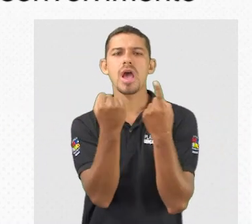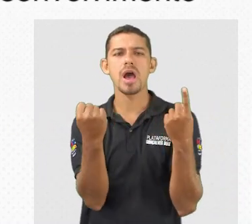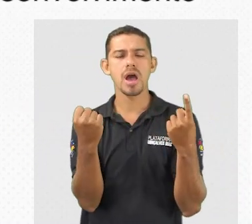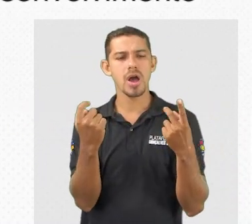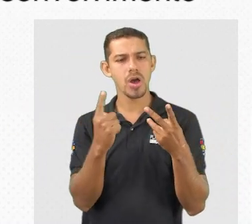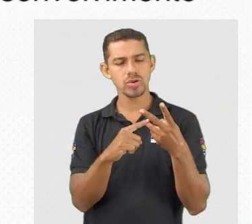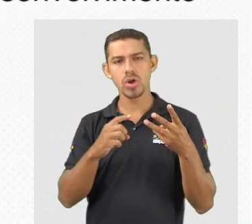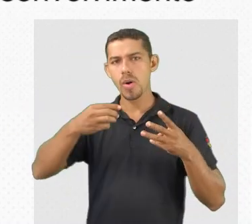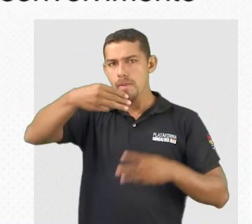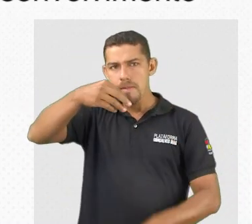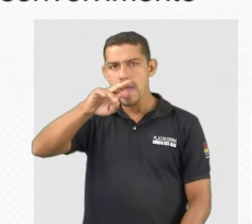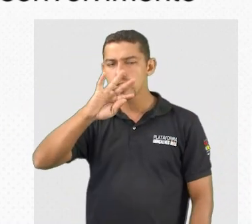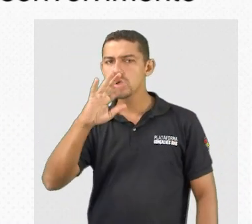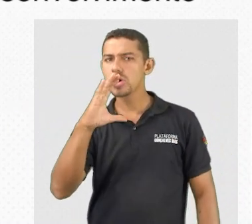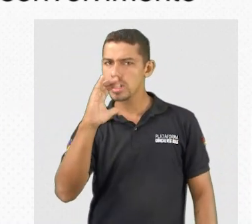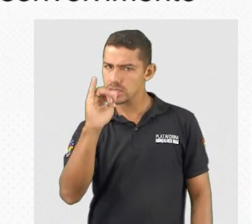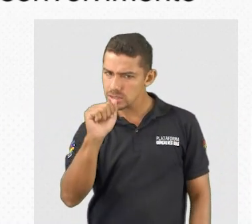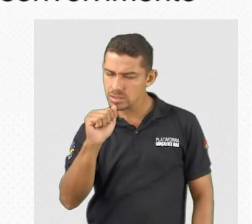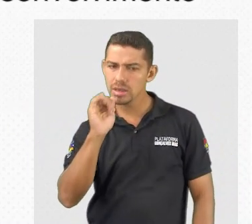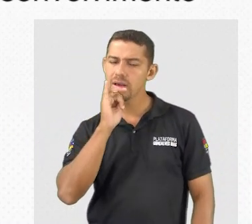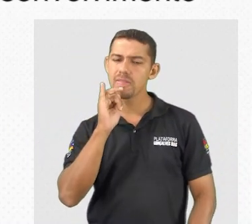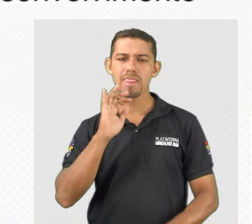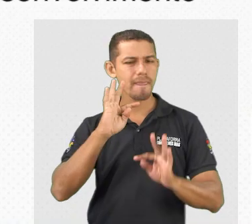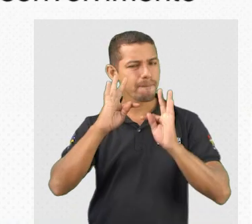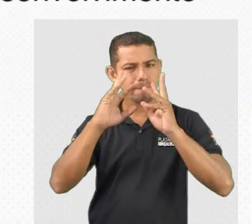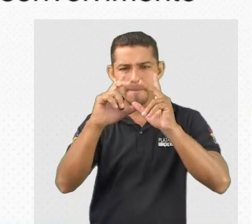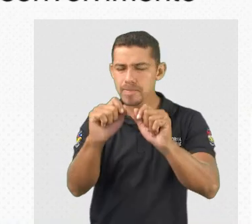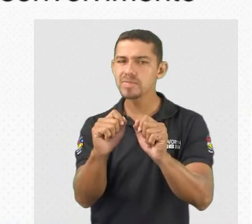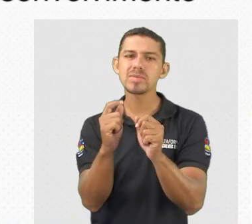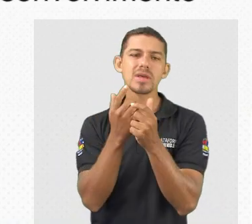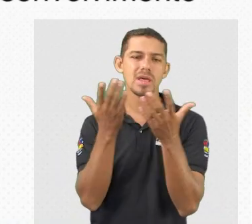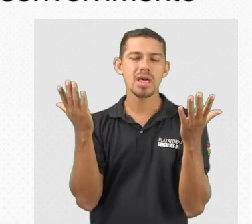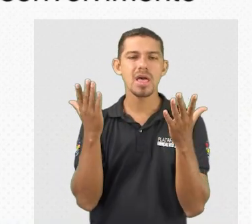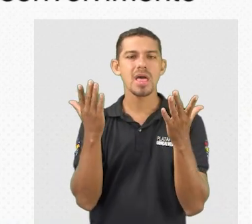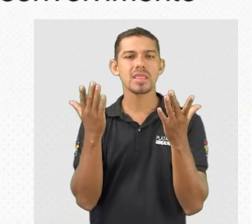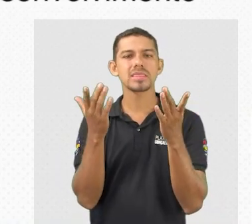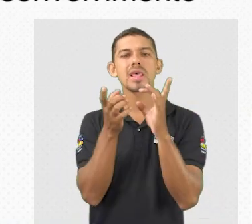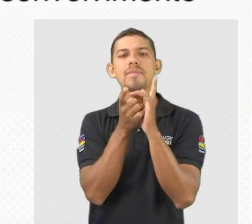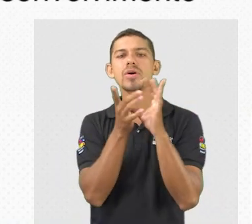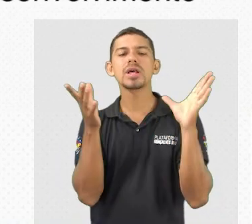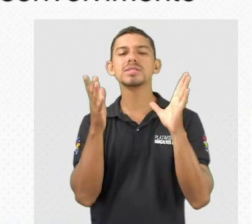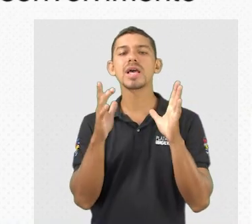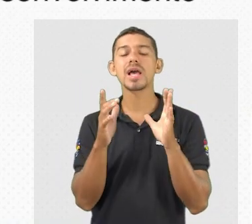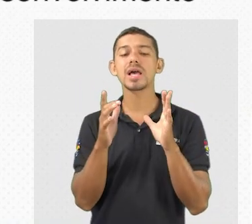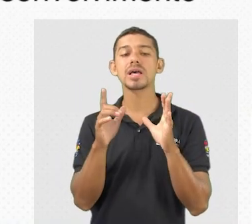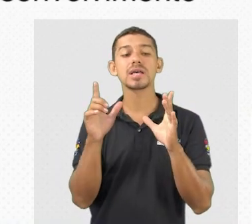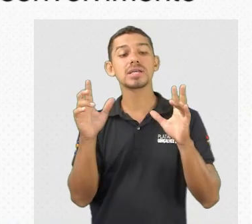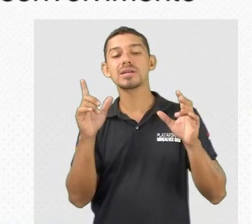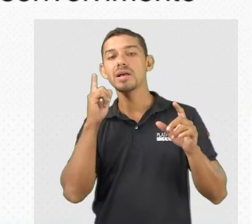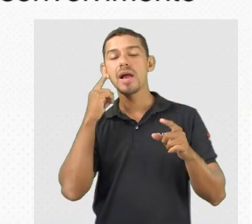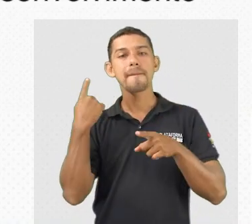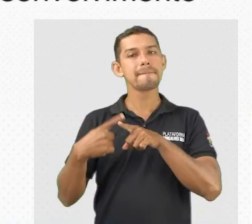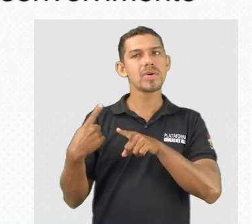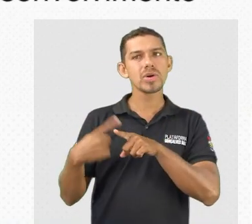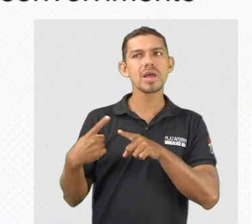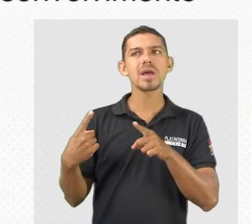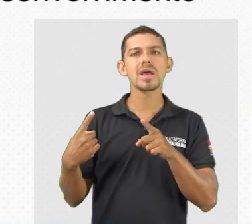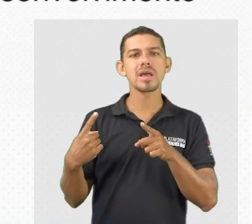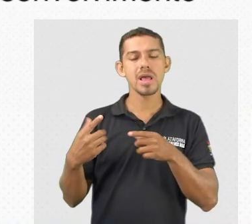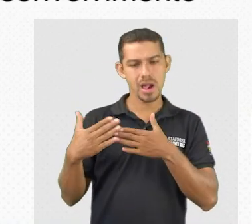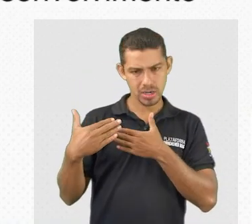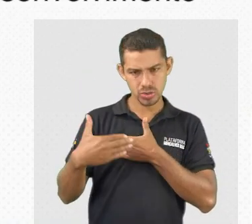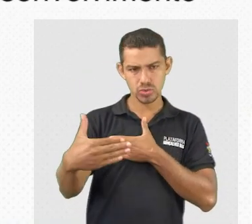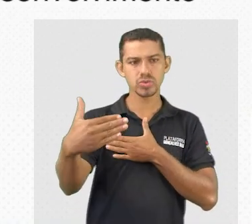ideia de meritocracia, e isso diz muito sobre essa democracia liberal. Liberal exatamente porque ela